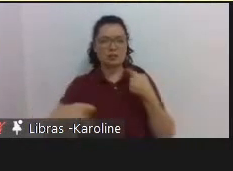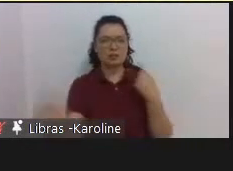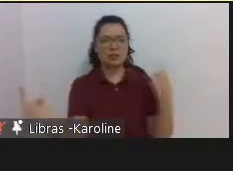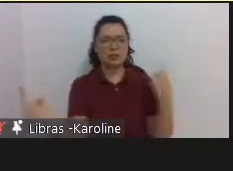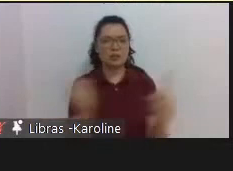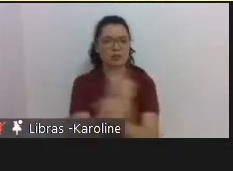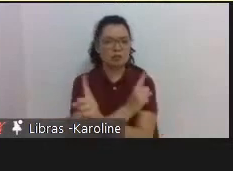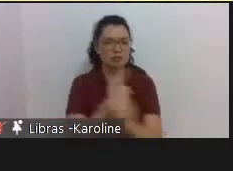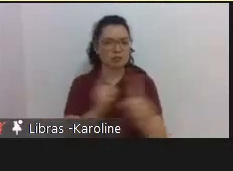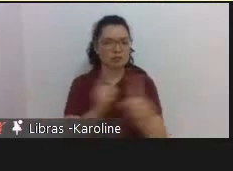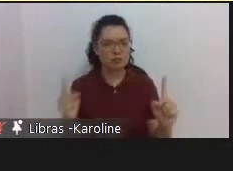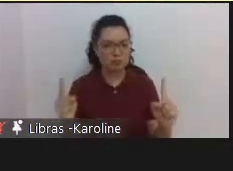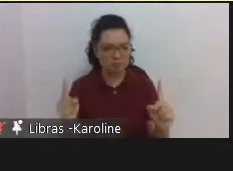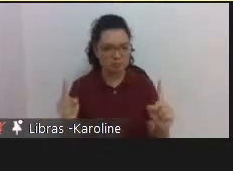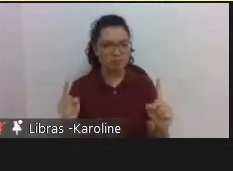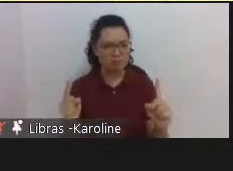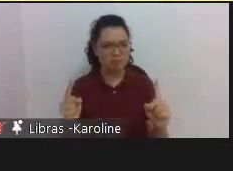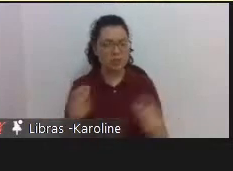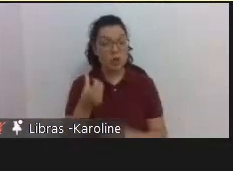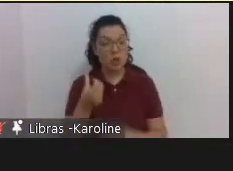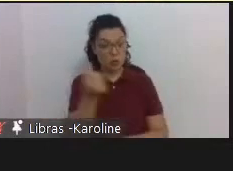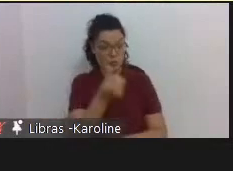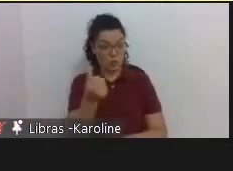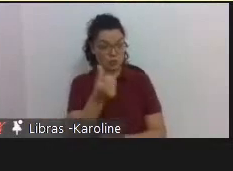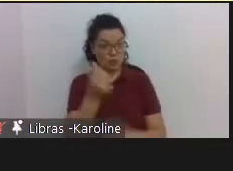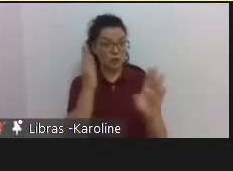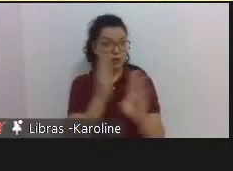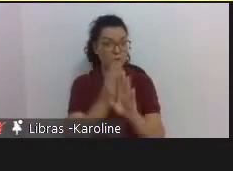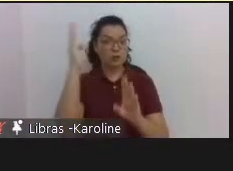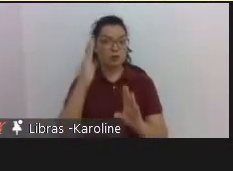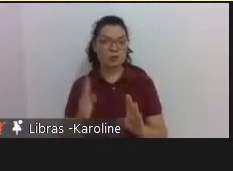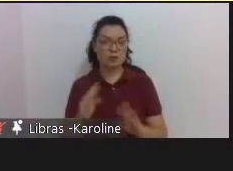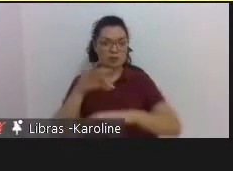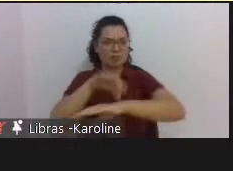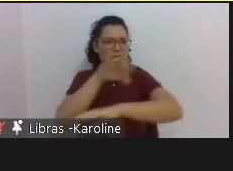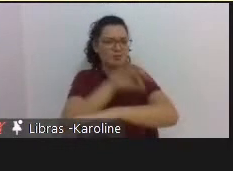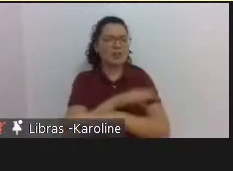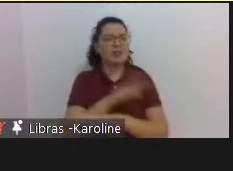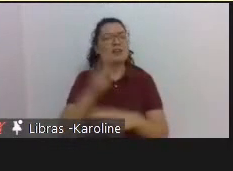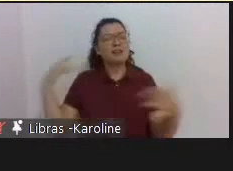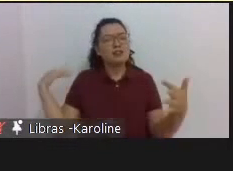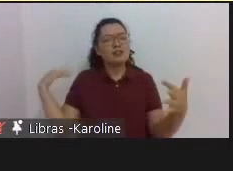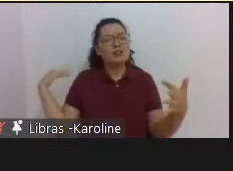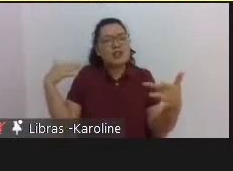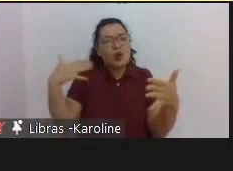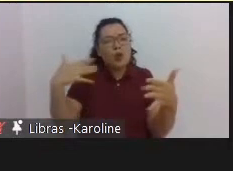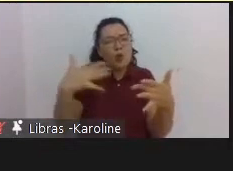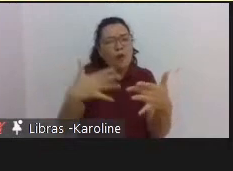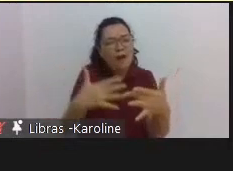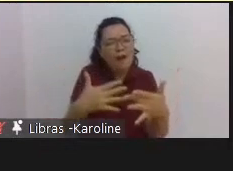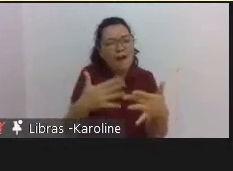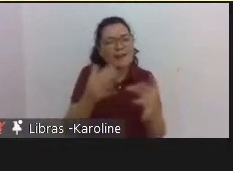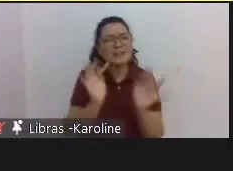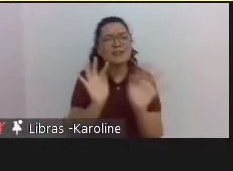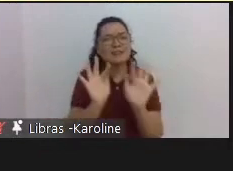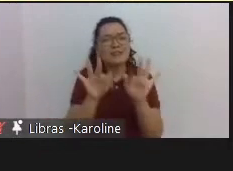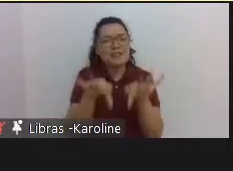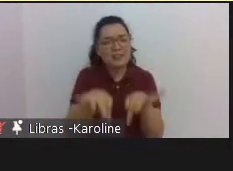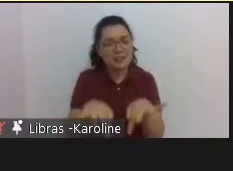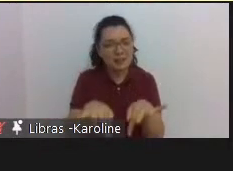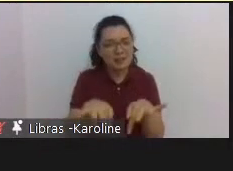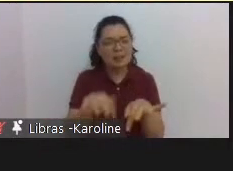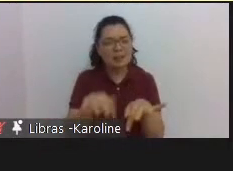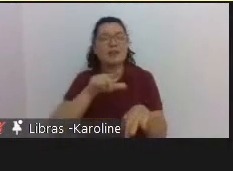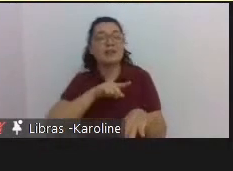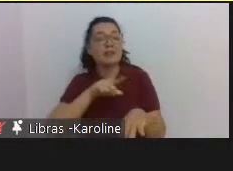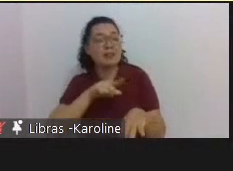O sexto Enam Park, ao seu findar, sinaliza centenas dessas possibilidades. Além daquelas apontadas por autores